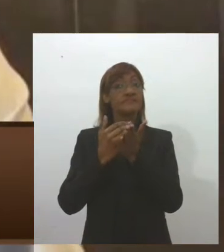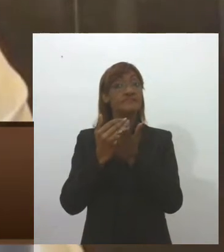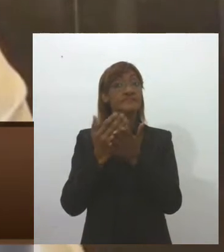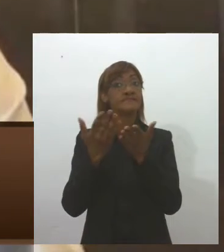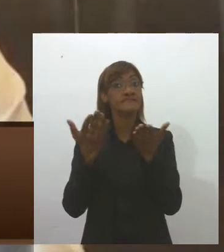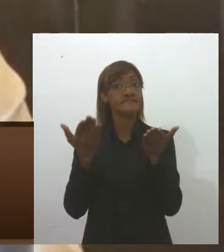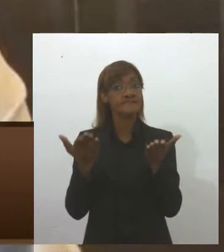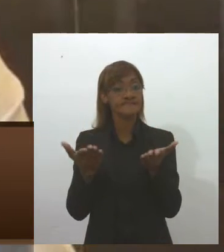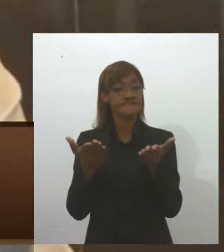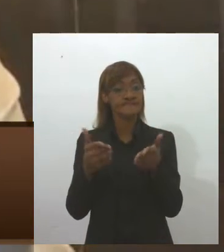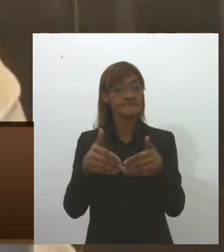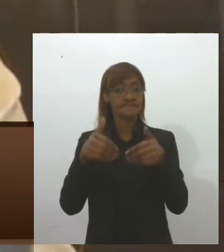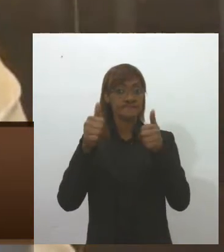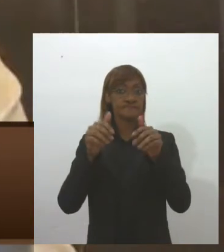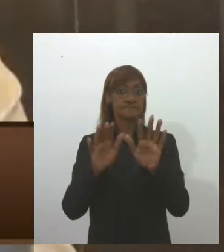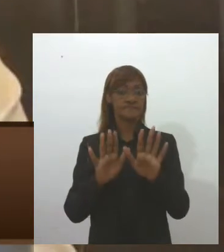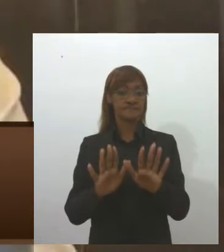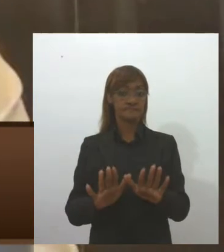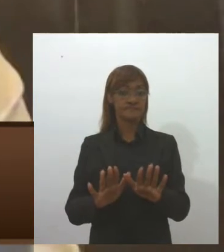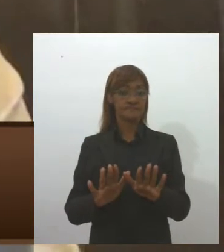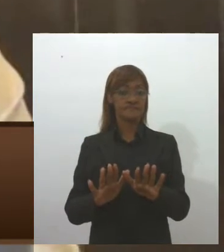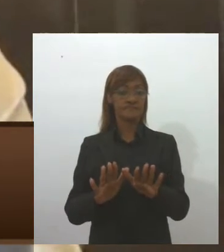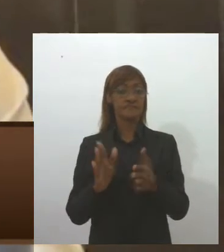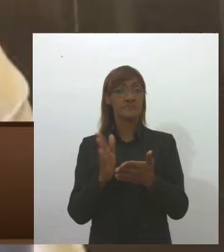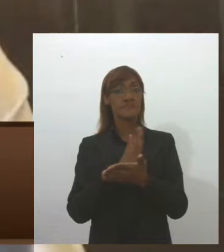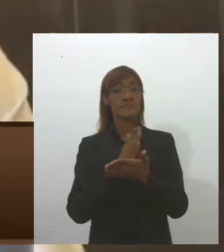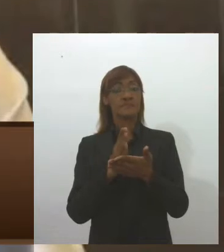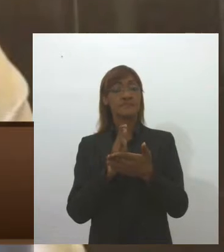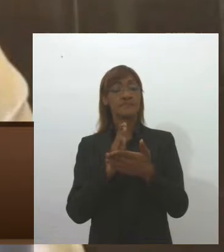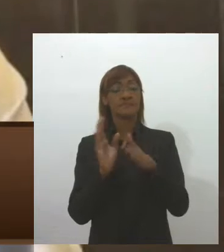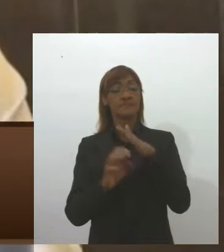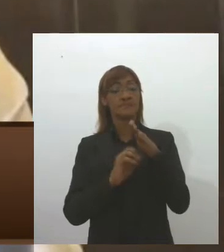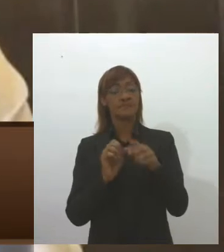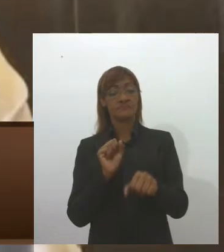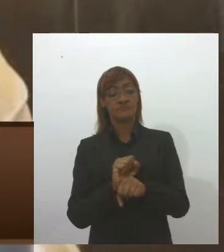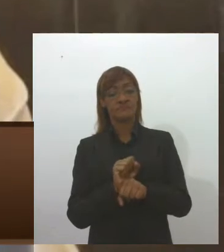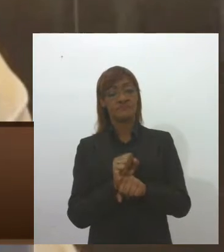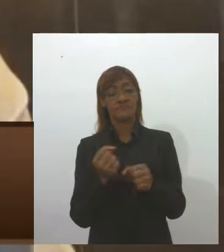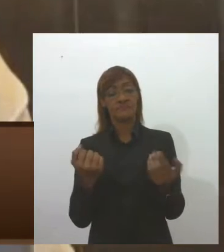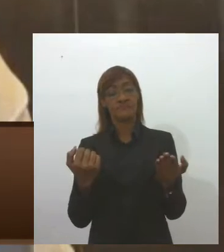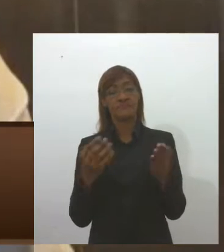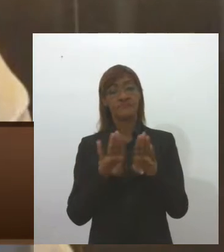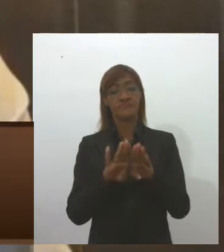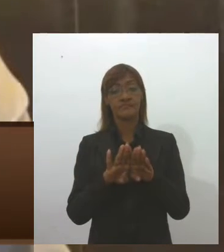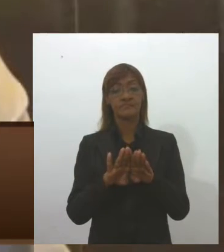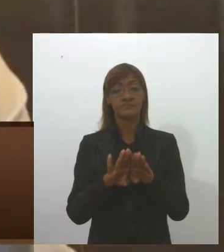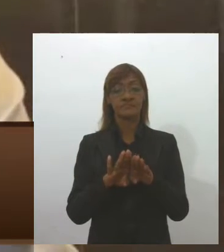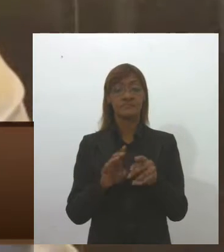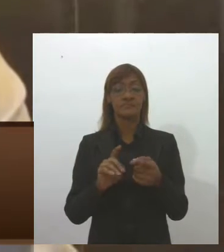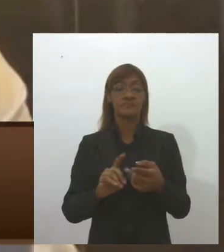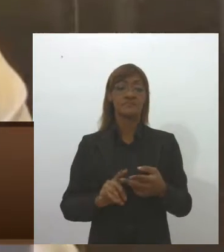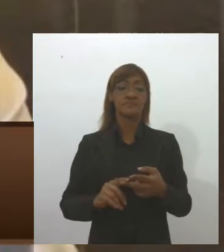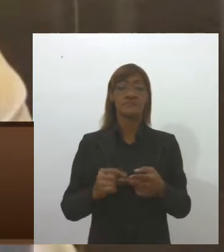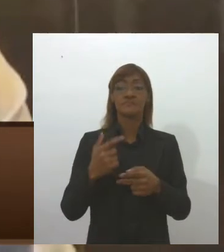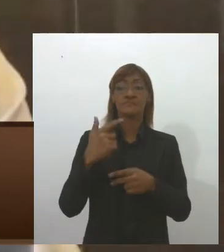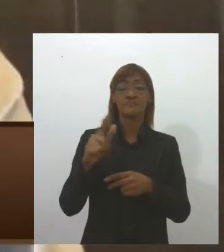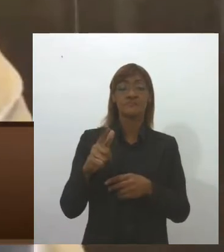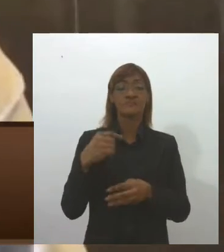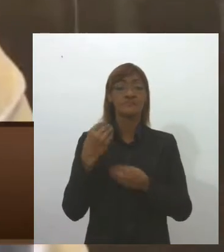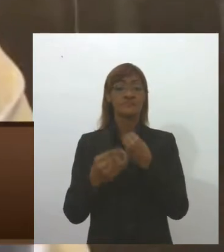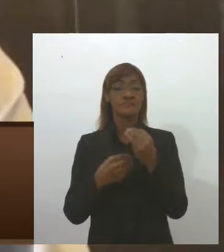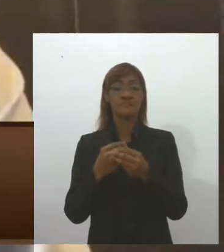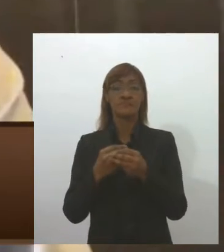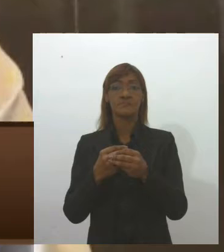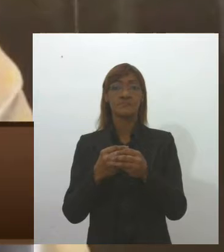pandemia. Muitas empresas ficaram no meio do caminho e outras empresas com muita dificuldade em socorro a banco, com